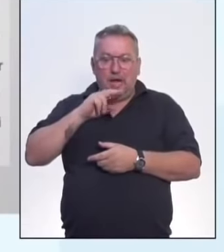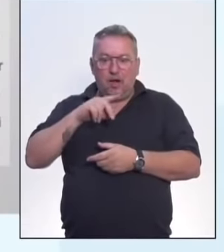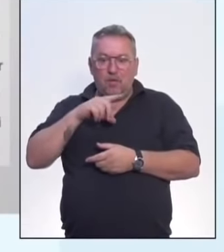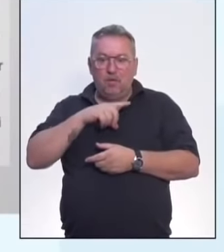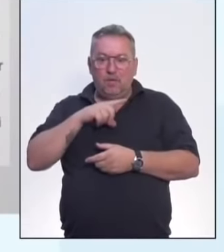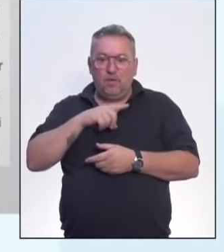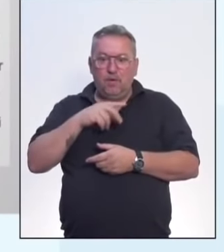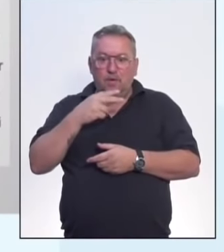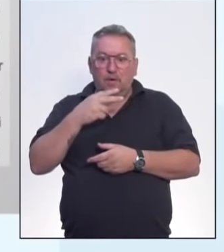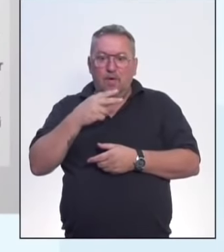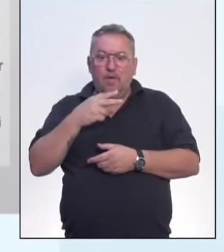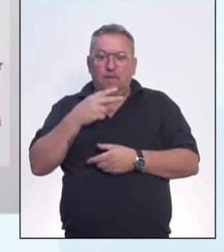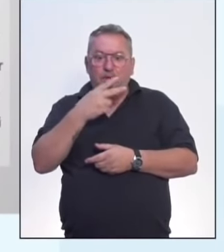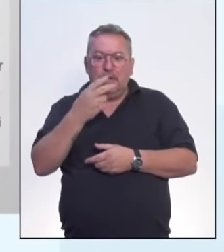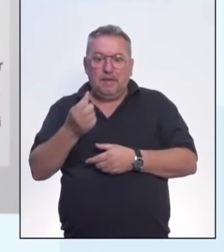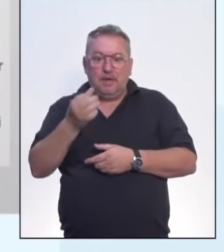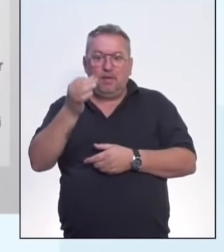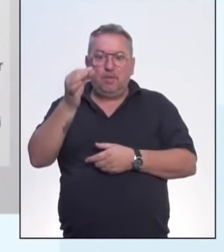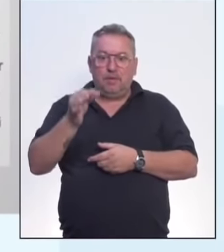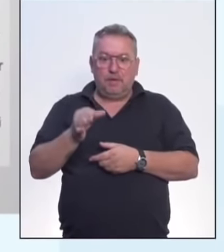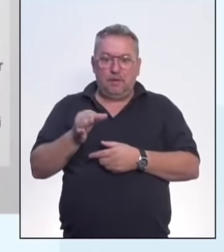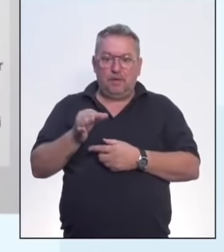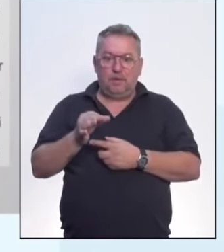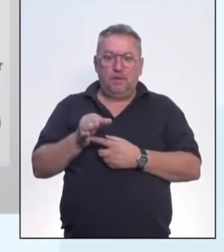uns 26%, né, Alessandra?